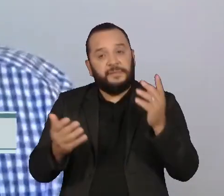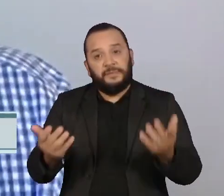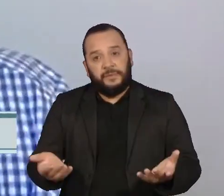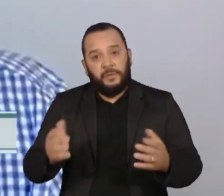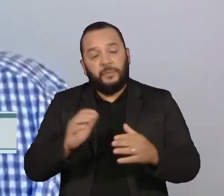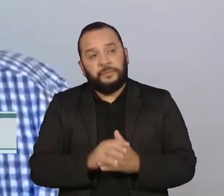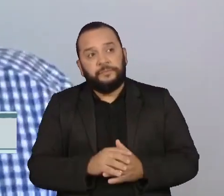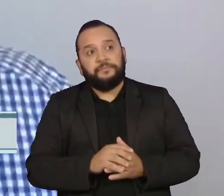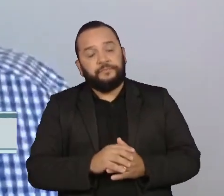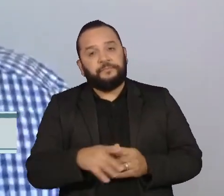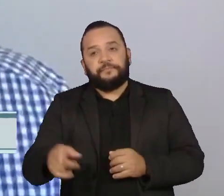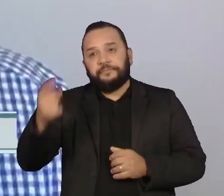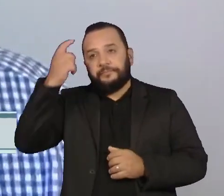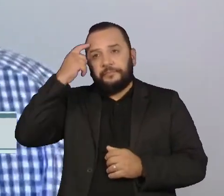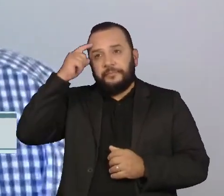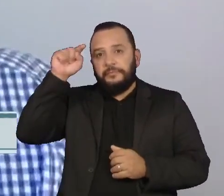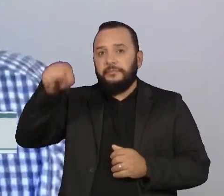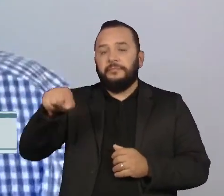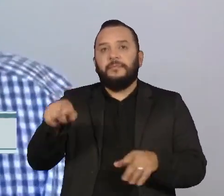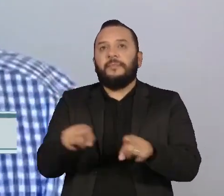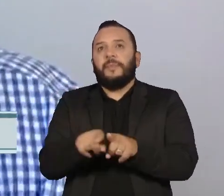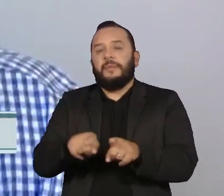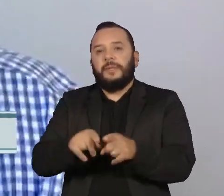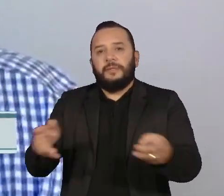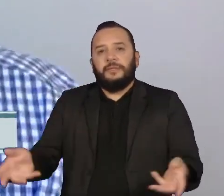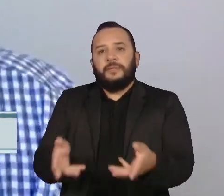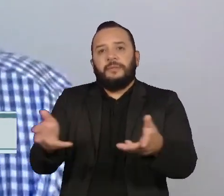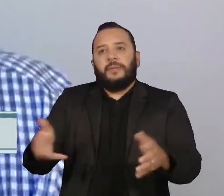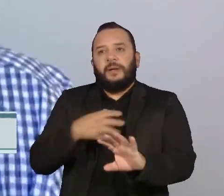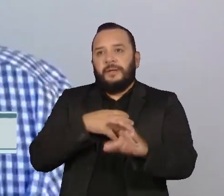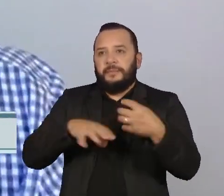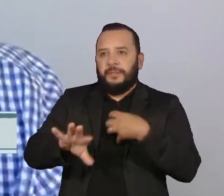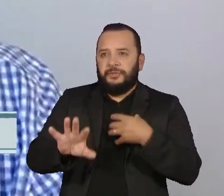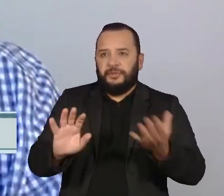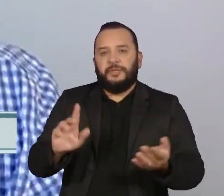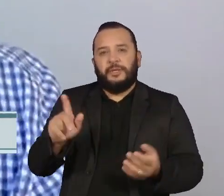pensar nisso, pensar em estimular essa empatia nos alunos é fundamental.